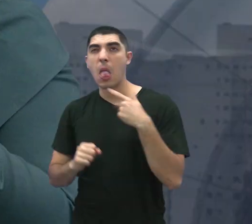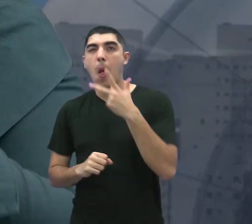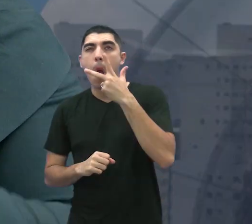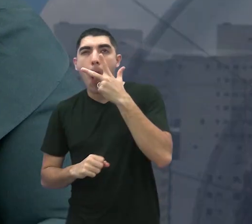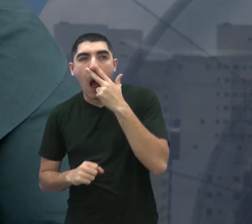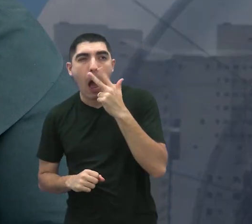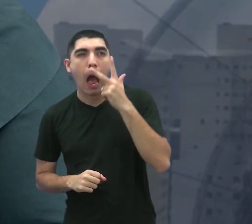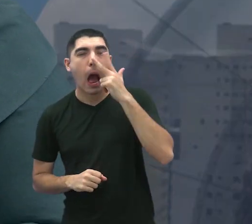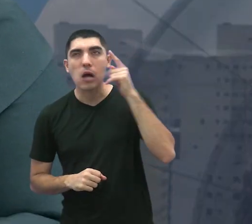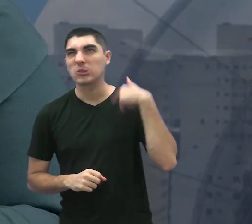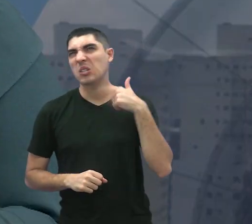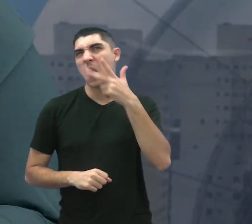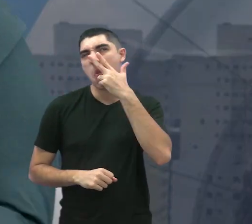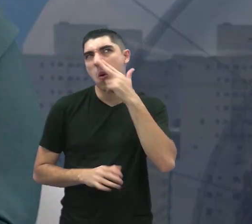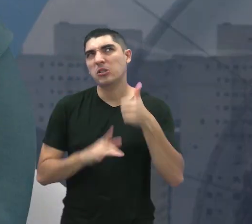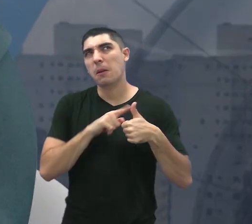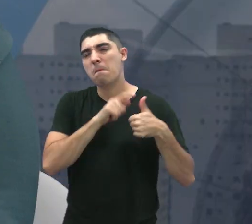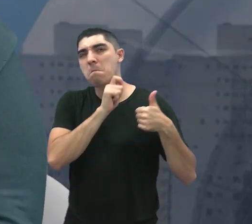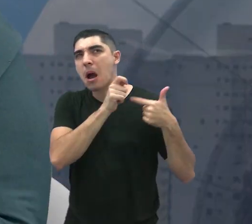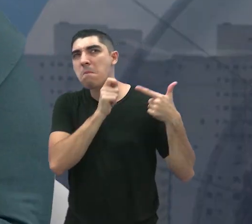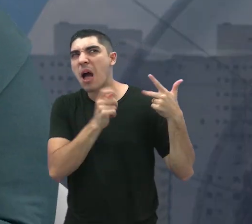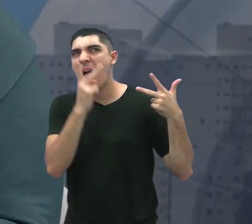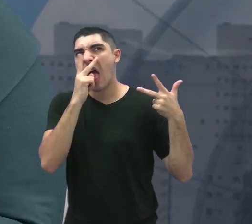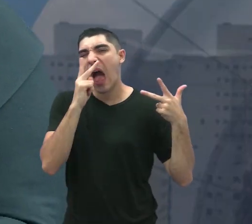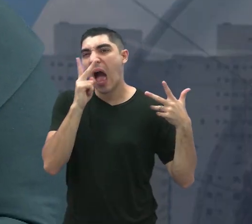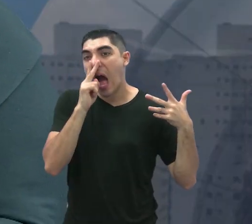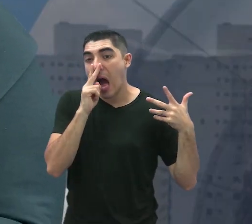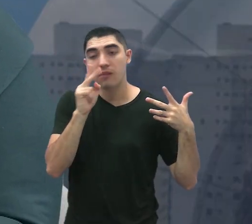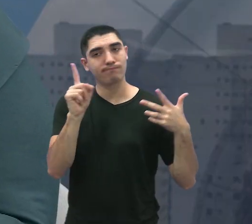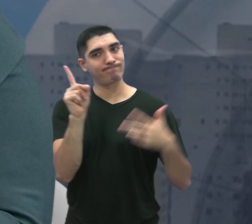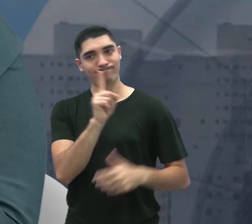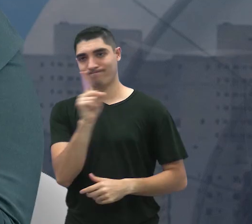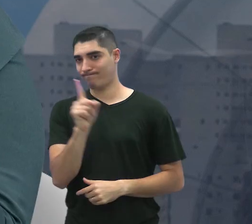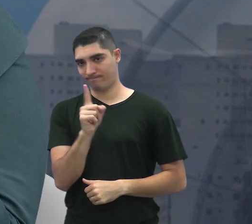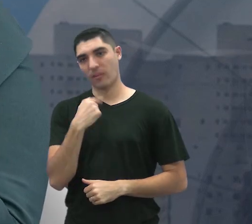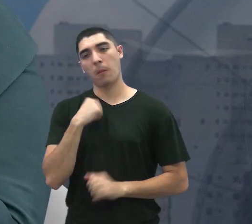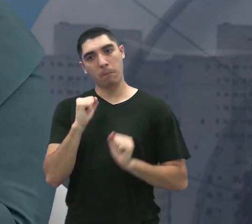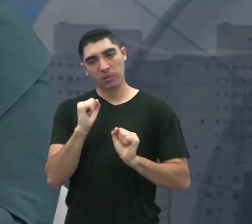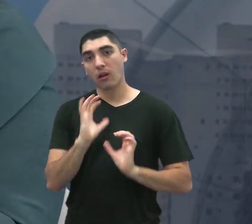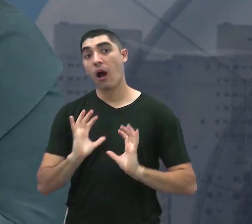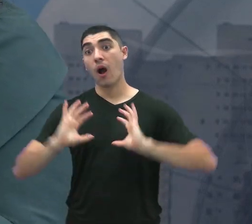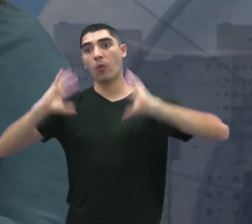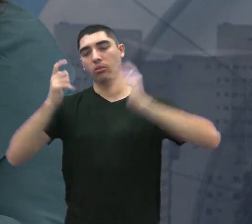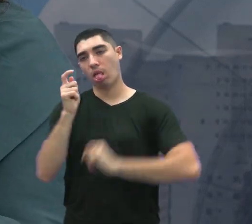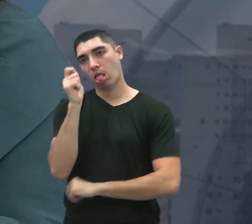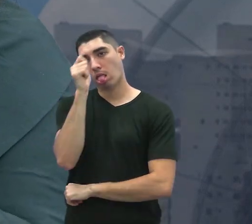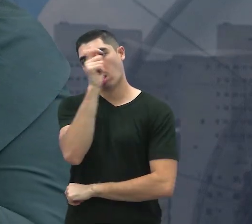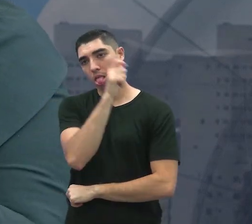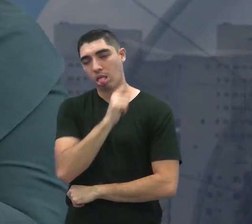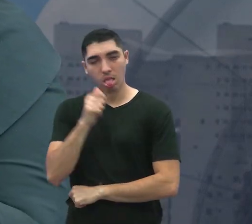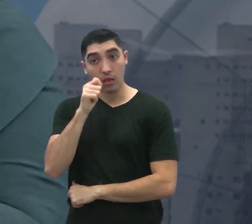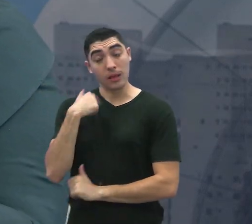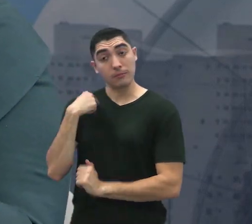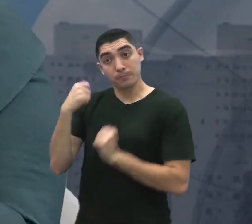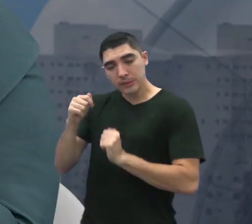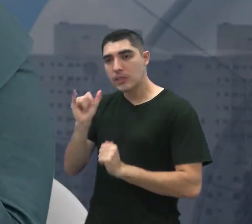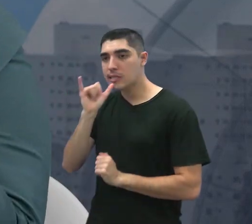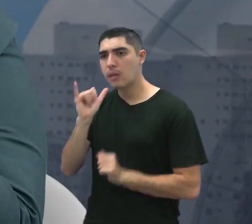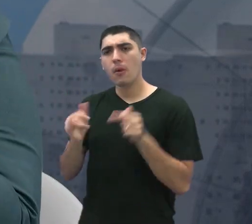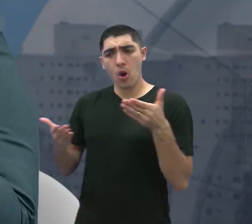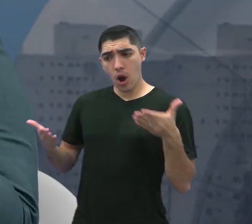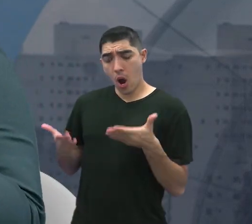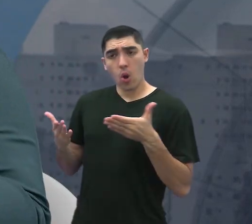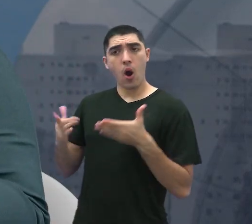me desfavorece, porque isso me engana. Então ali alguns truques, né? Colocar ali o limite, todo aplicativo agora